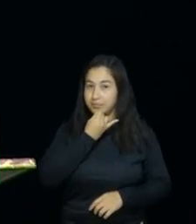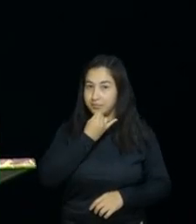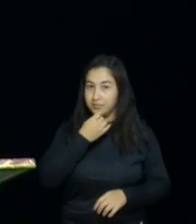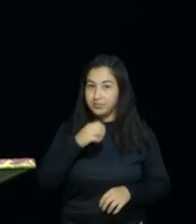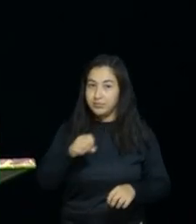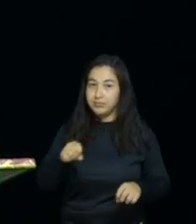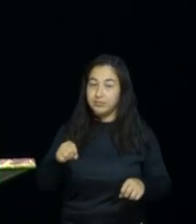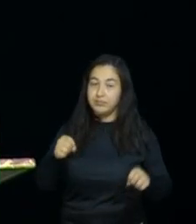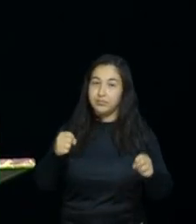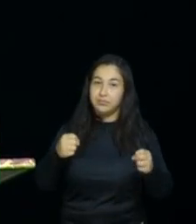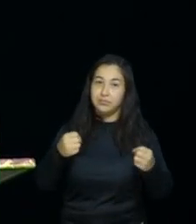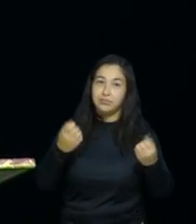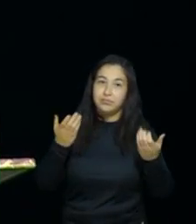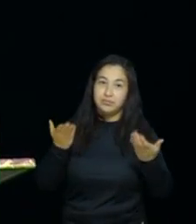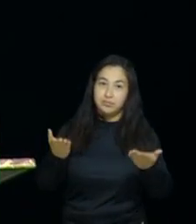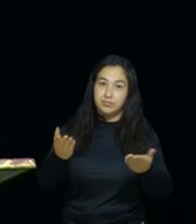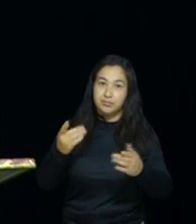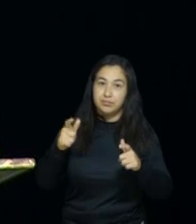Sul.